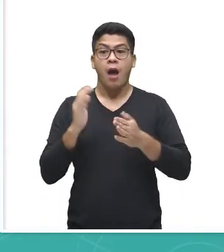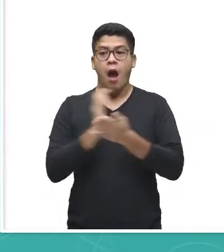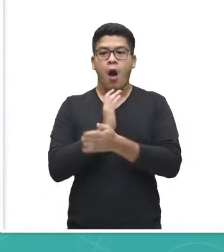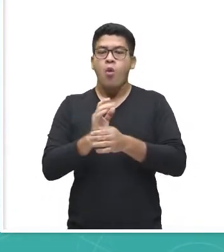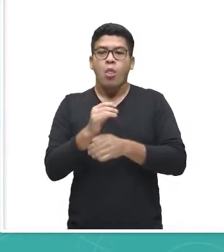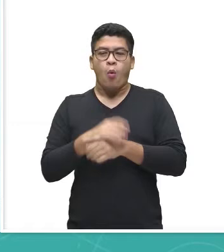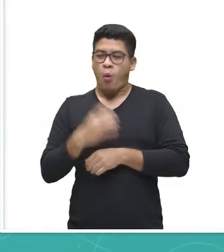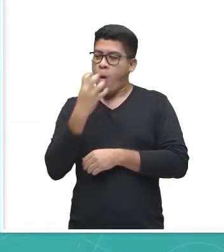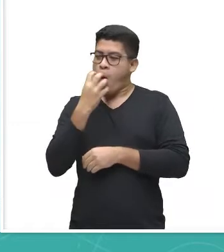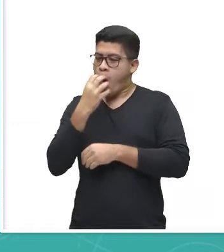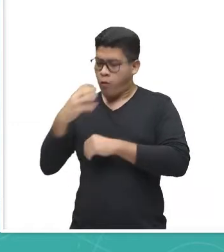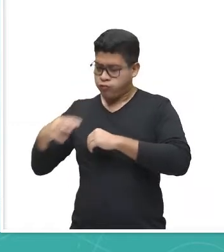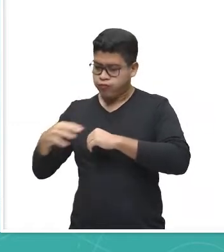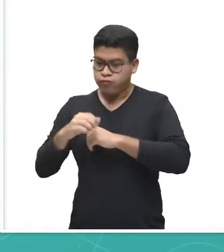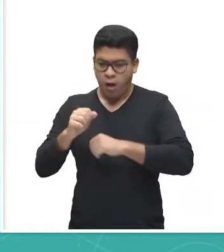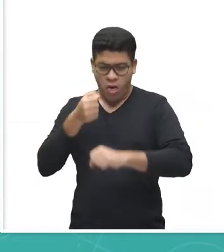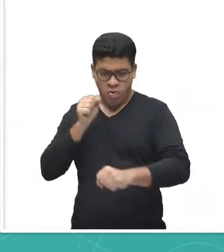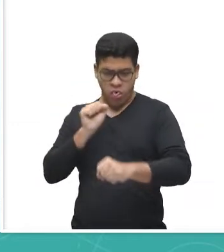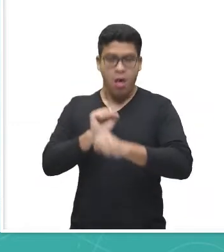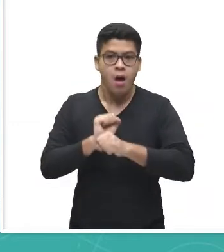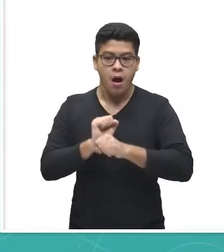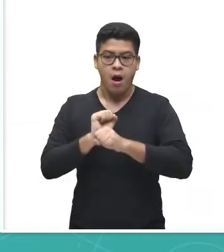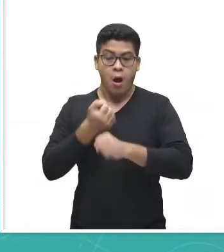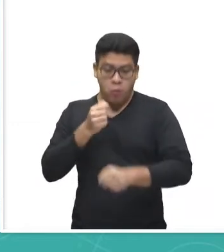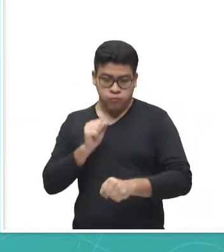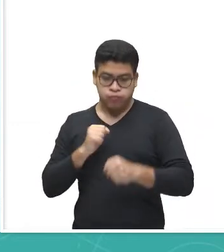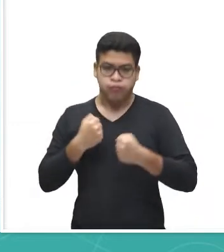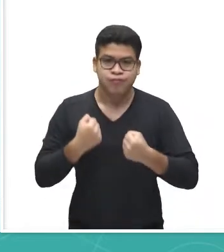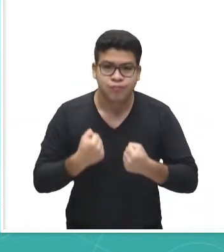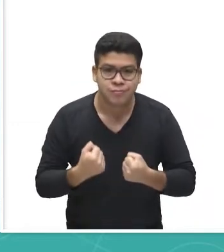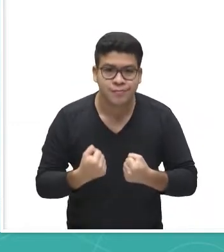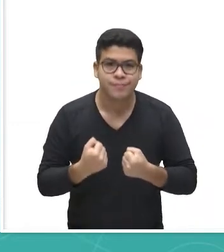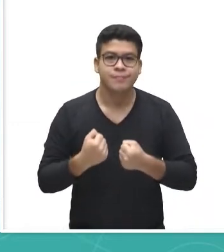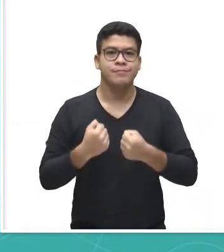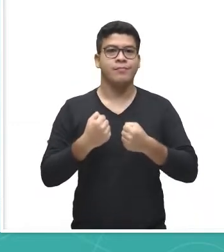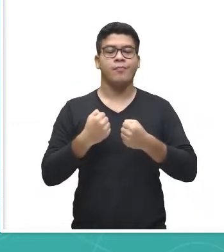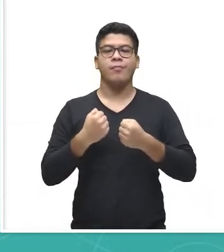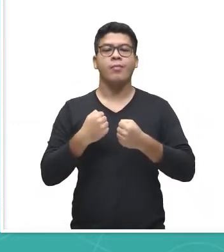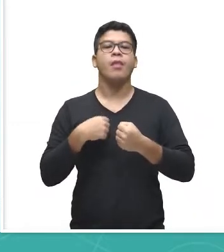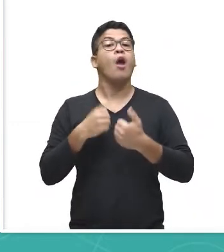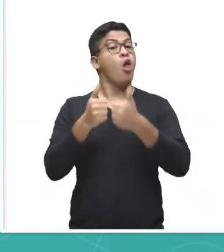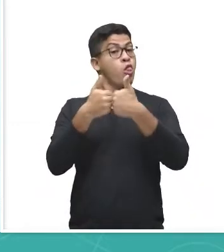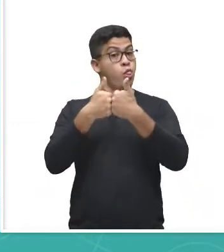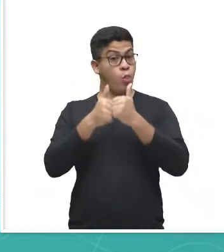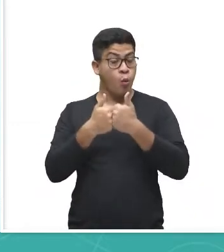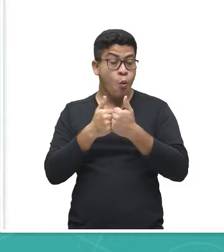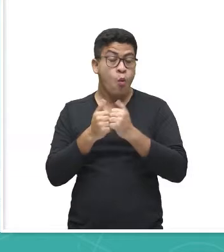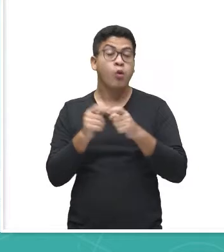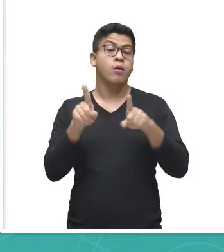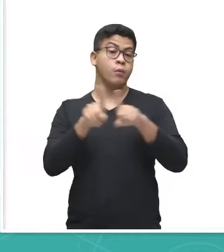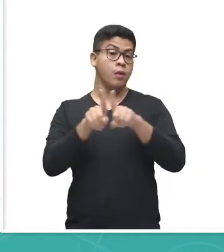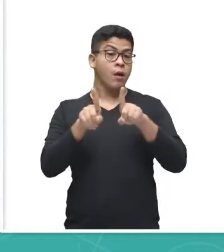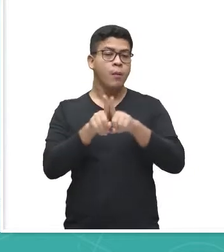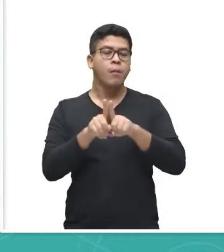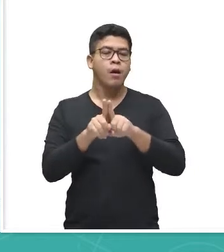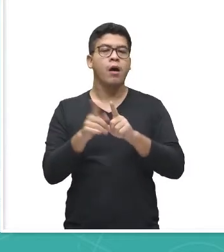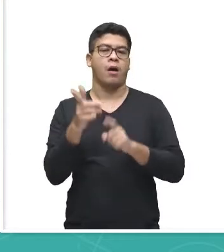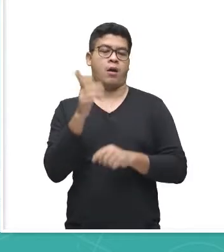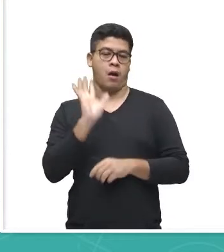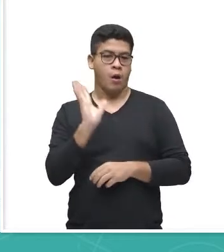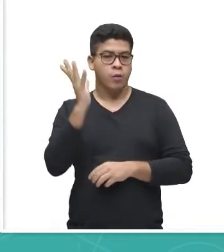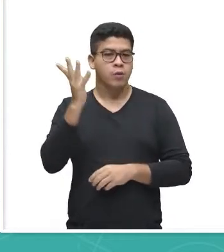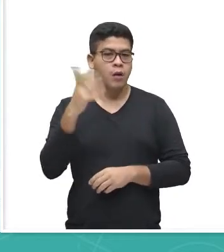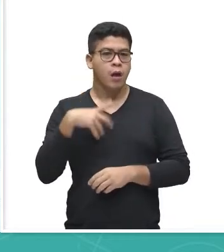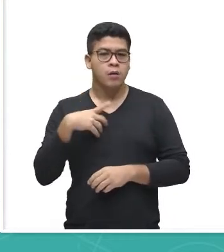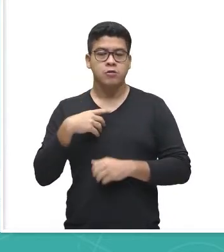na frente do carro, você freia e o teu corpo vem para frente, né? Porque o seu corpo estava em movimento, né? Em relação ali ao solo, o seu corpo estava em